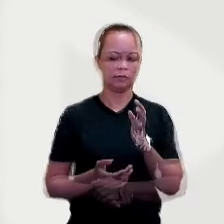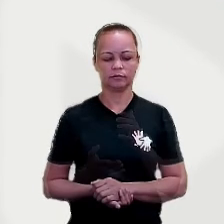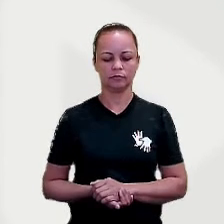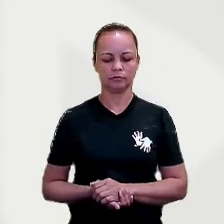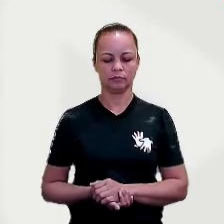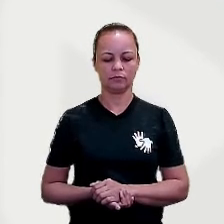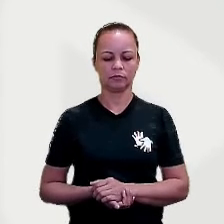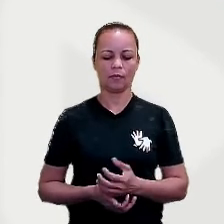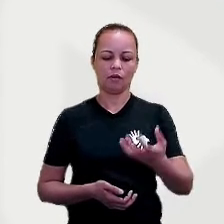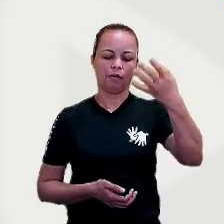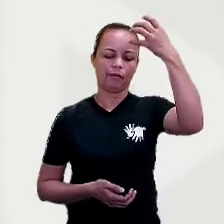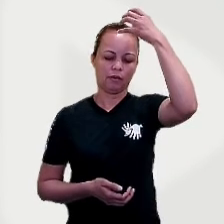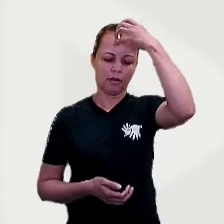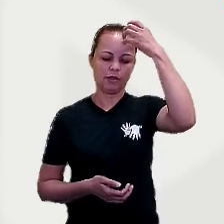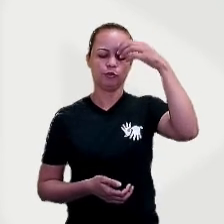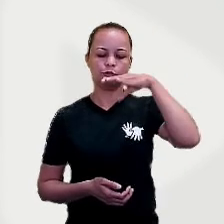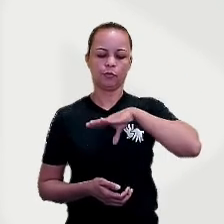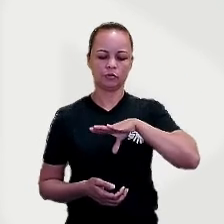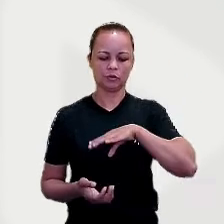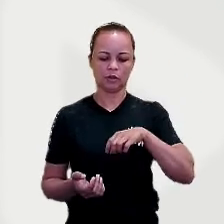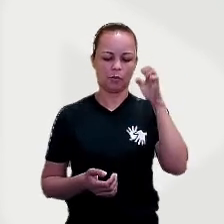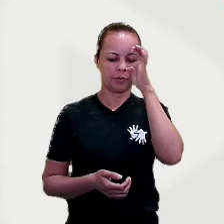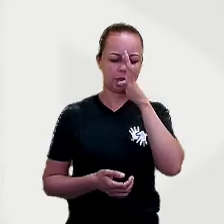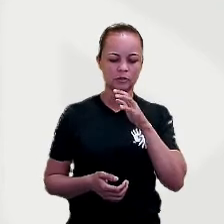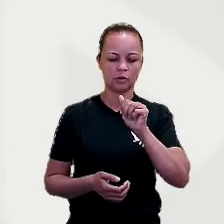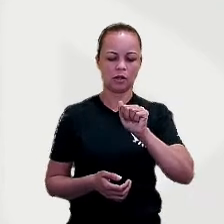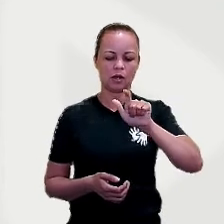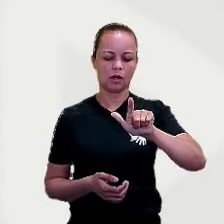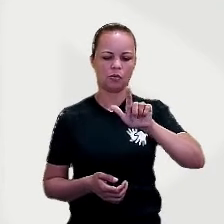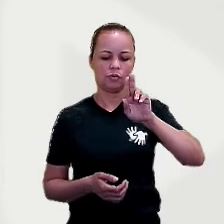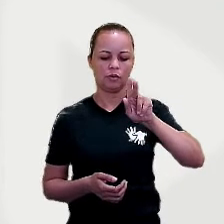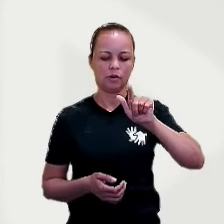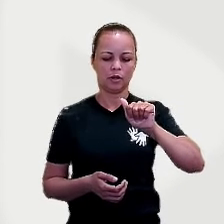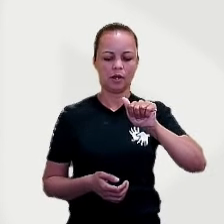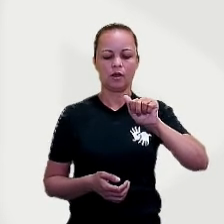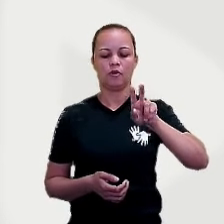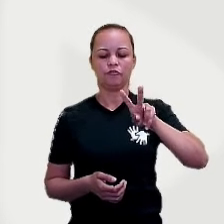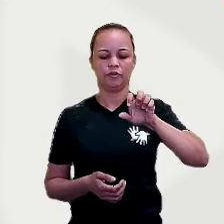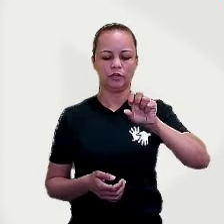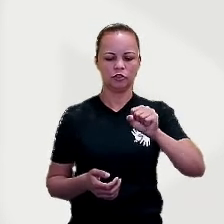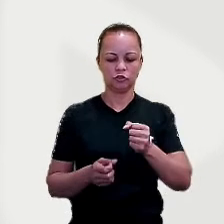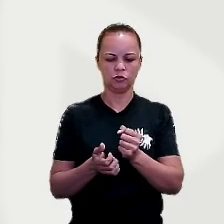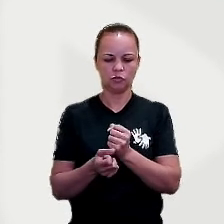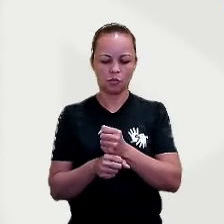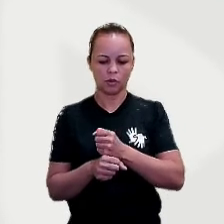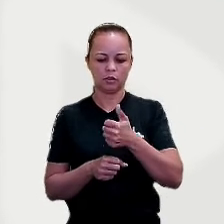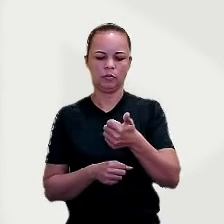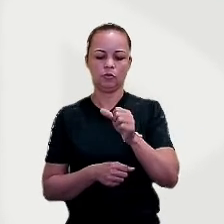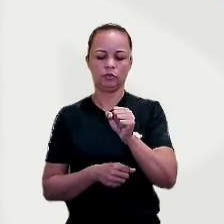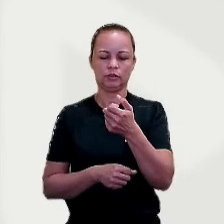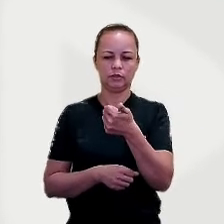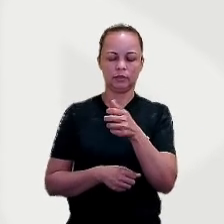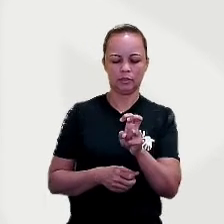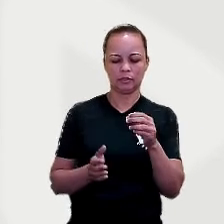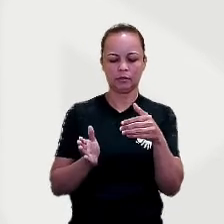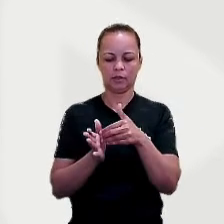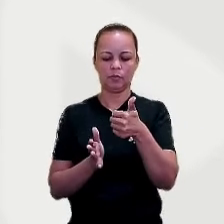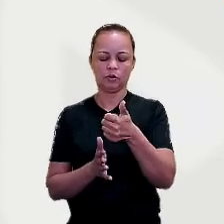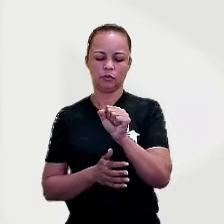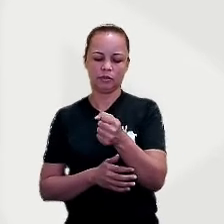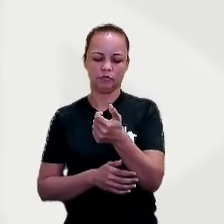1815. Reino de Portugal, Brasil e Algarves, em 1815 e 1821.